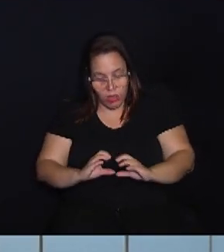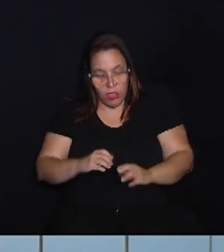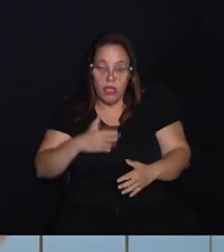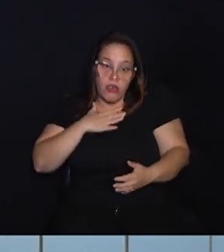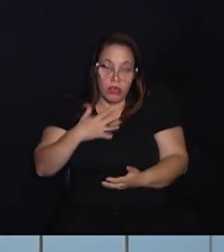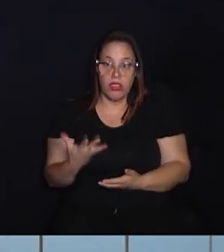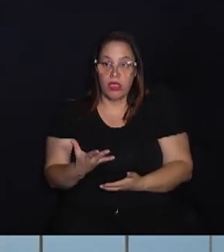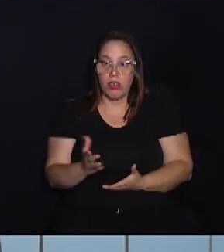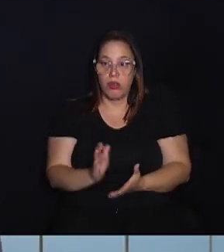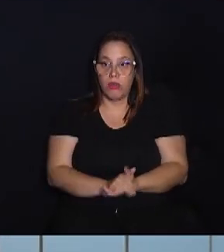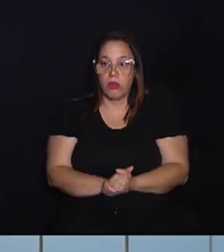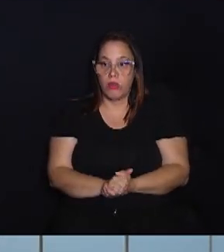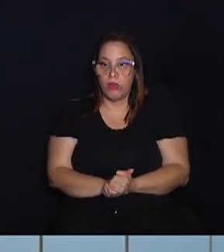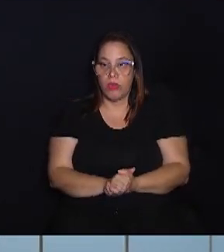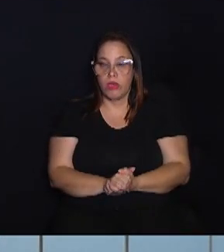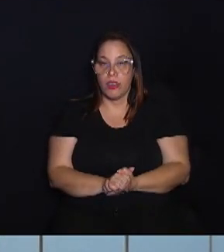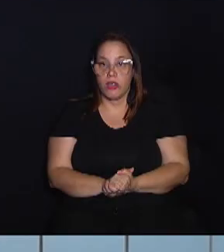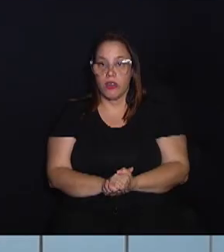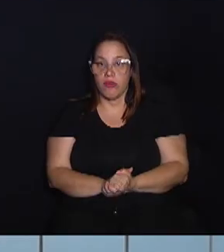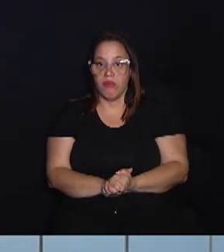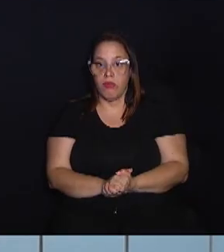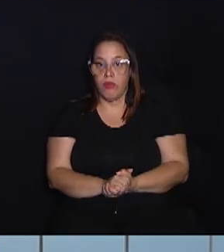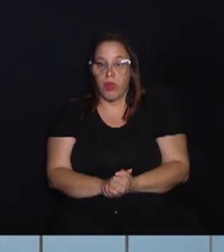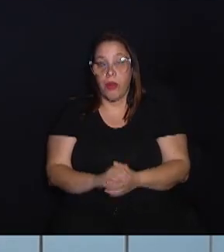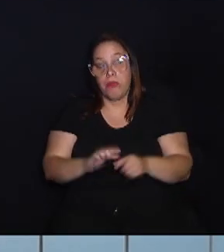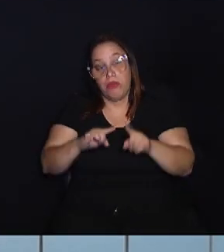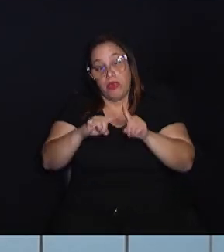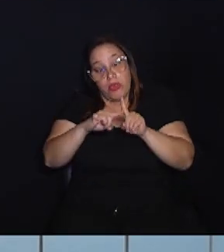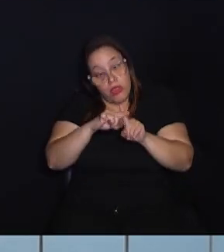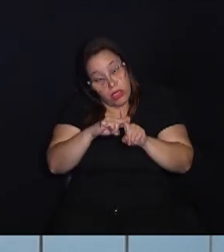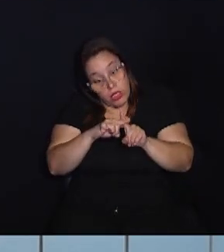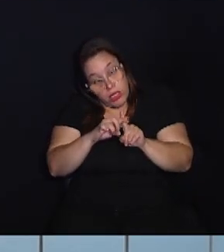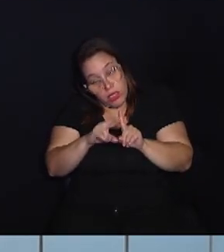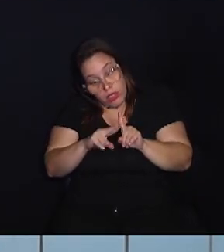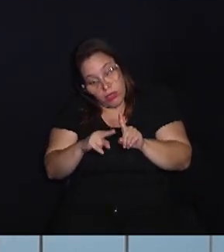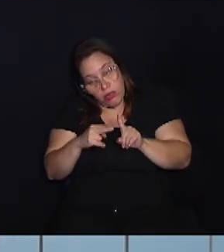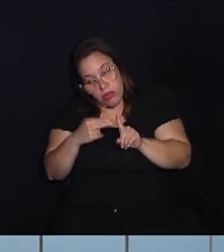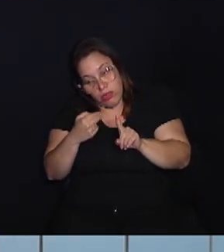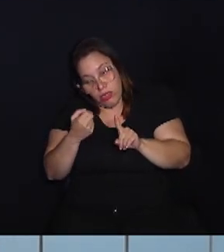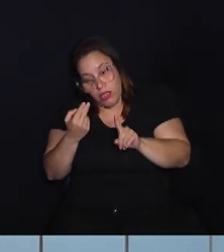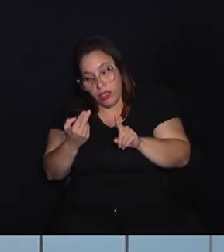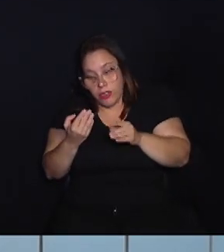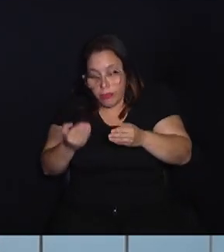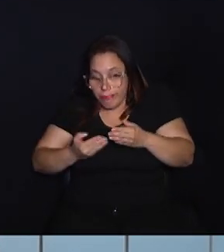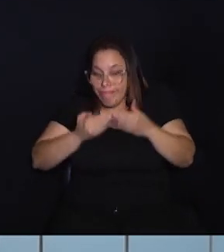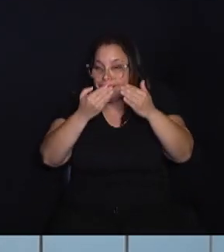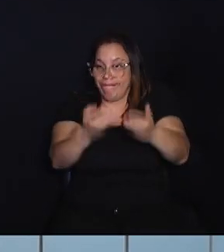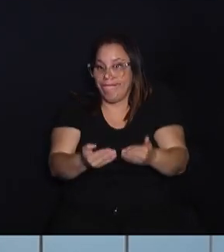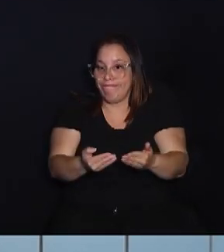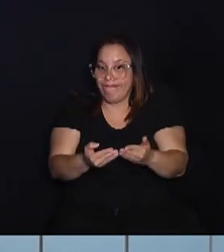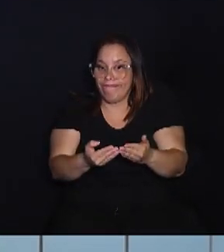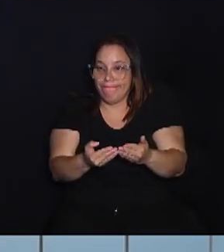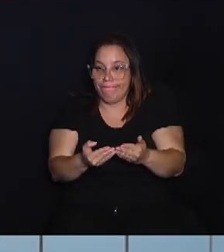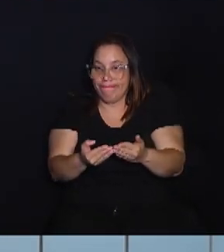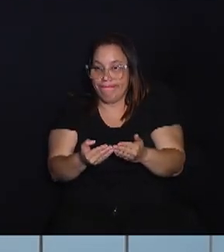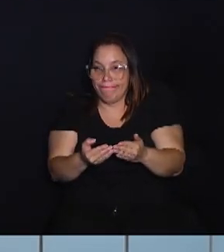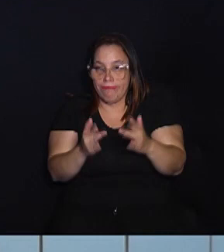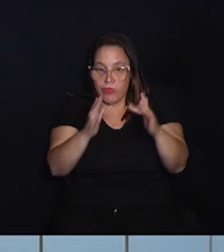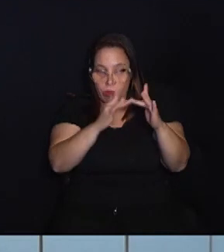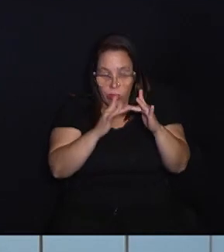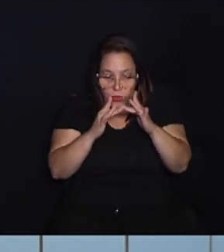atitude, em alguns aspectos positiva, né? Uma mudança no sentido de permitir contato